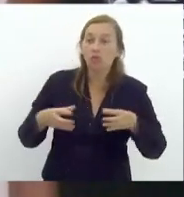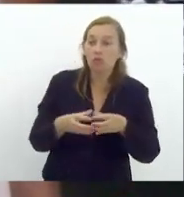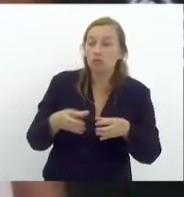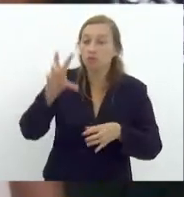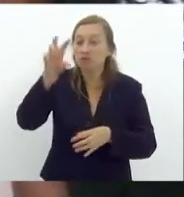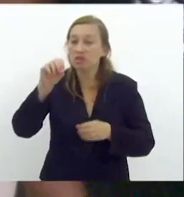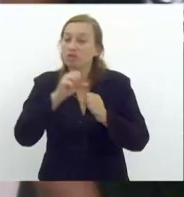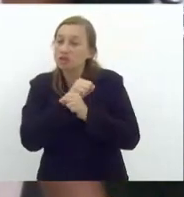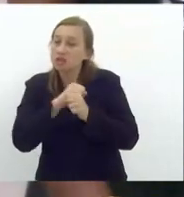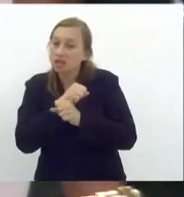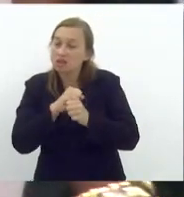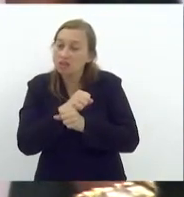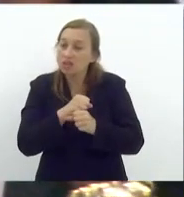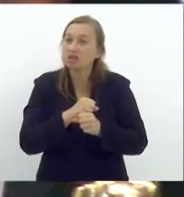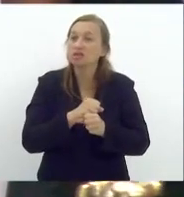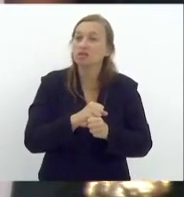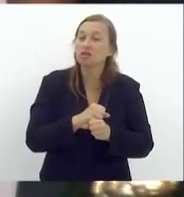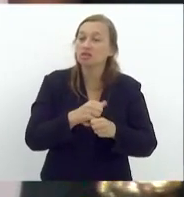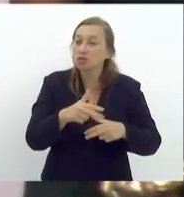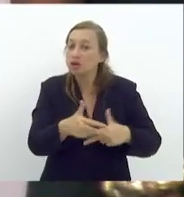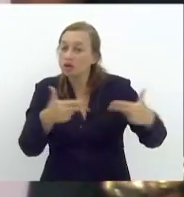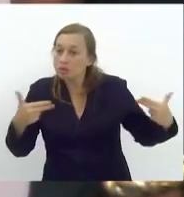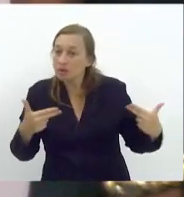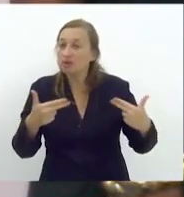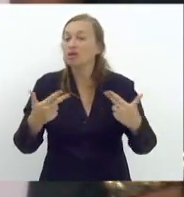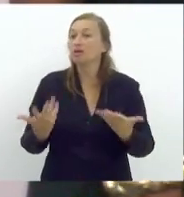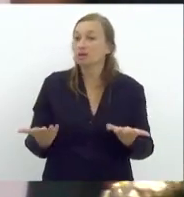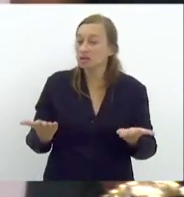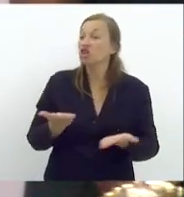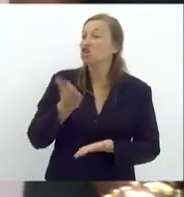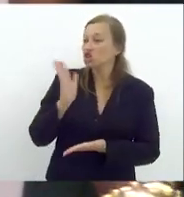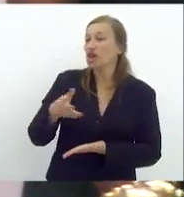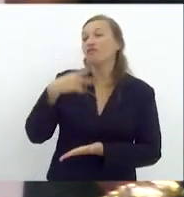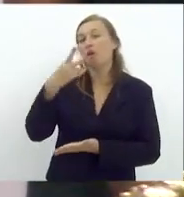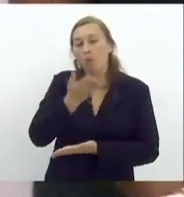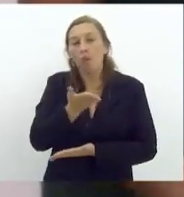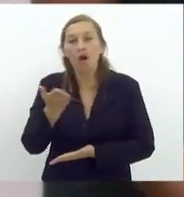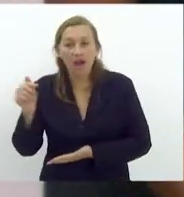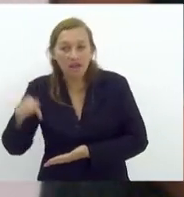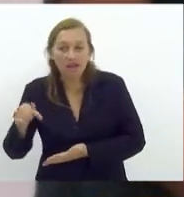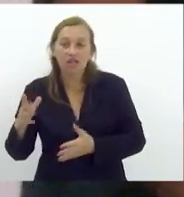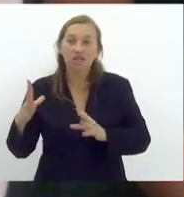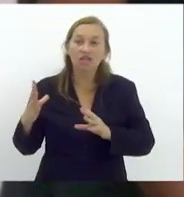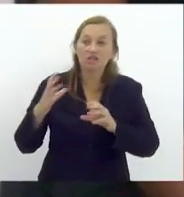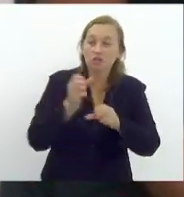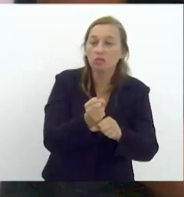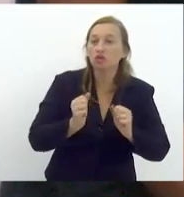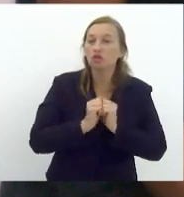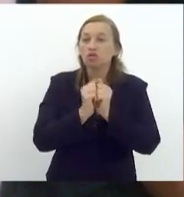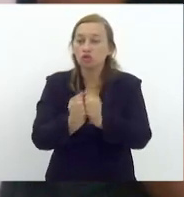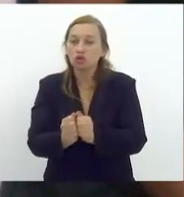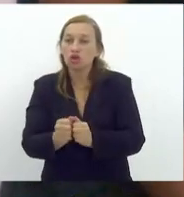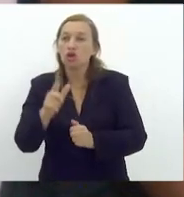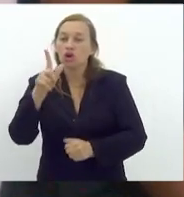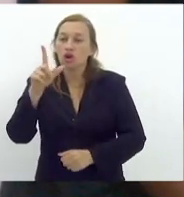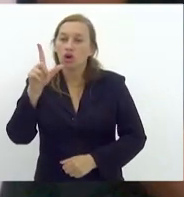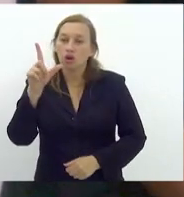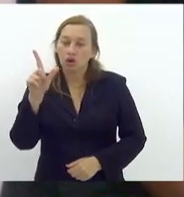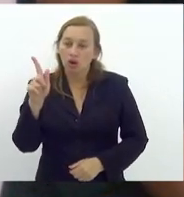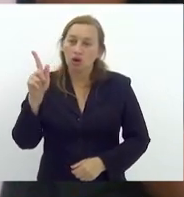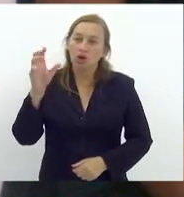Cinquentenário com rafo age com uma galera né que seja mencionou aqui que a gente tá somando lá junto blog